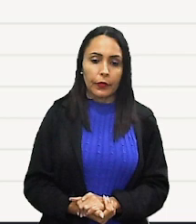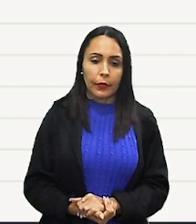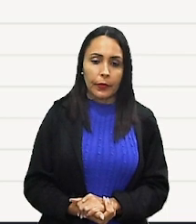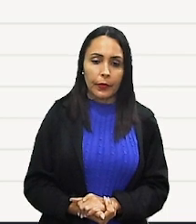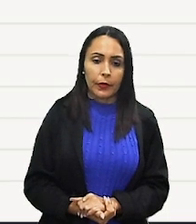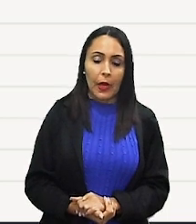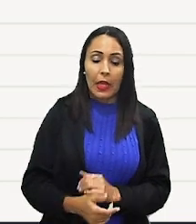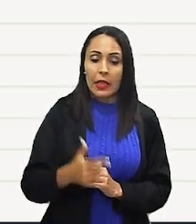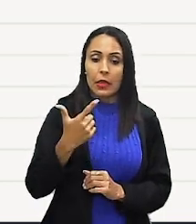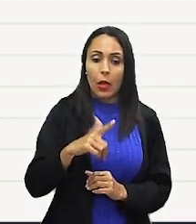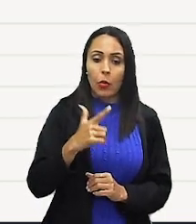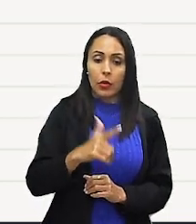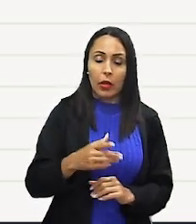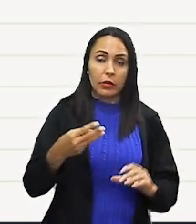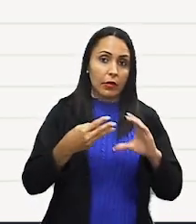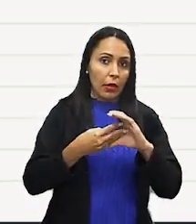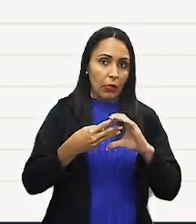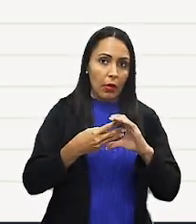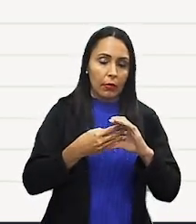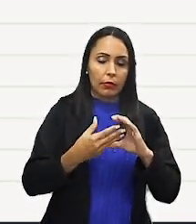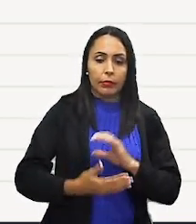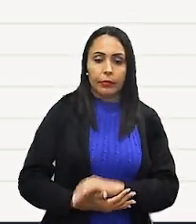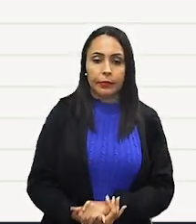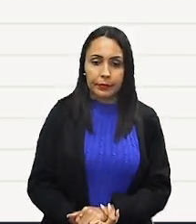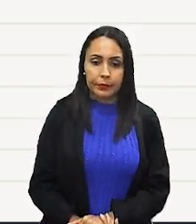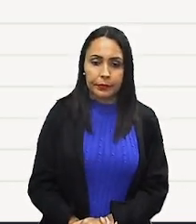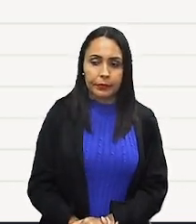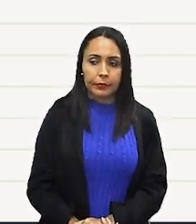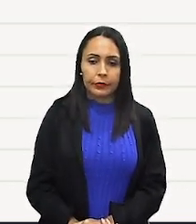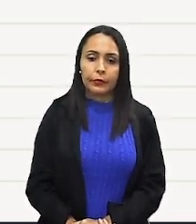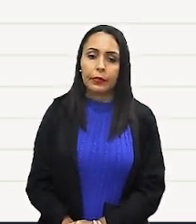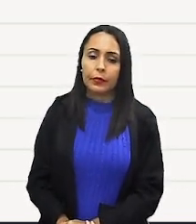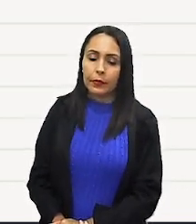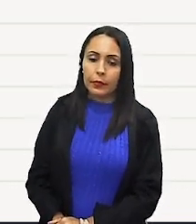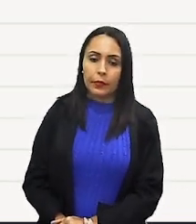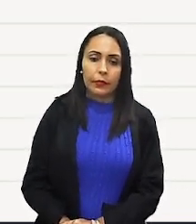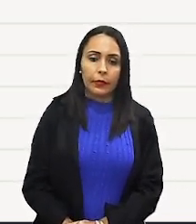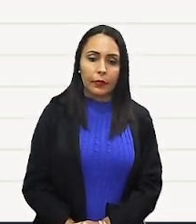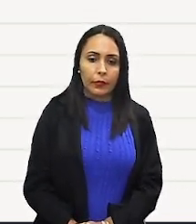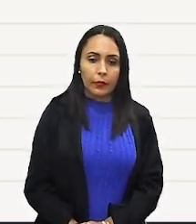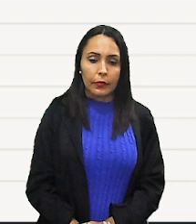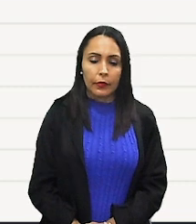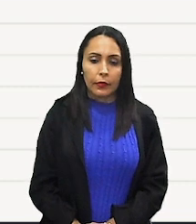apresenta, vê, ele não apresenta células.